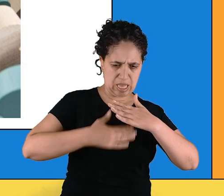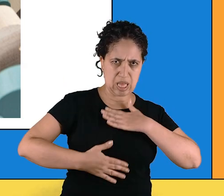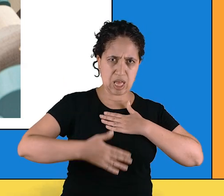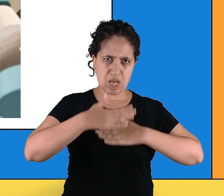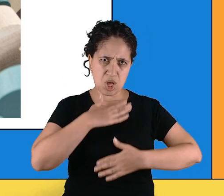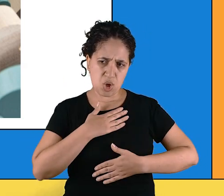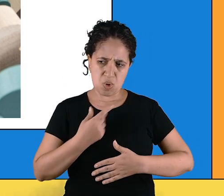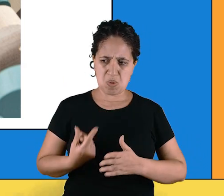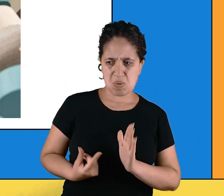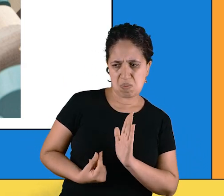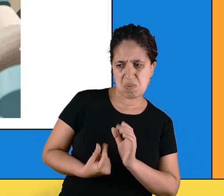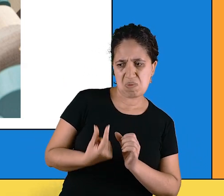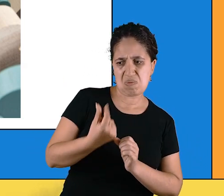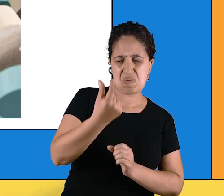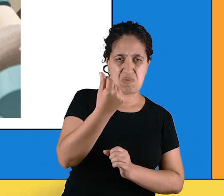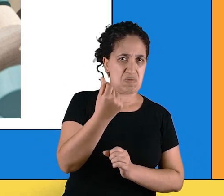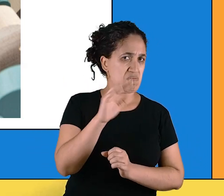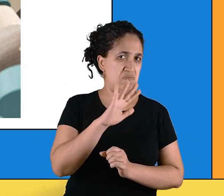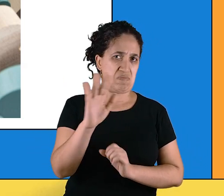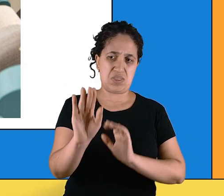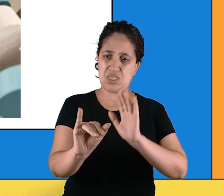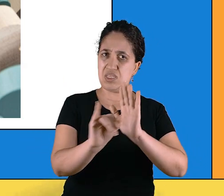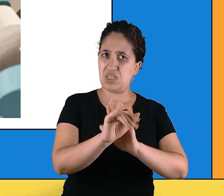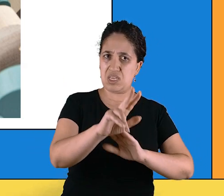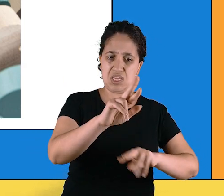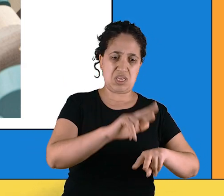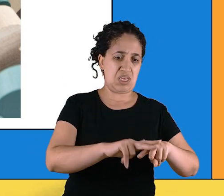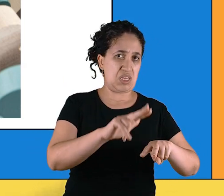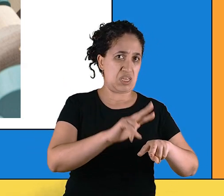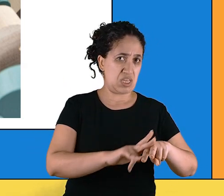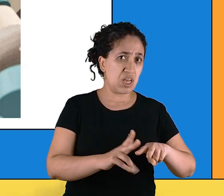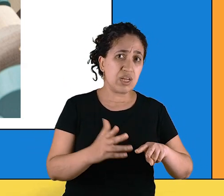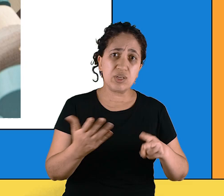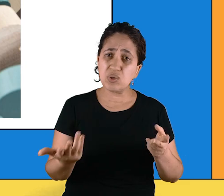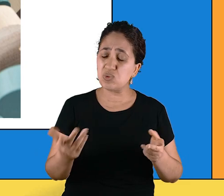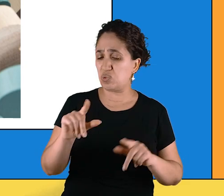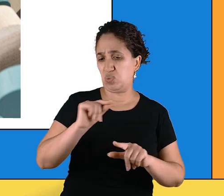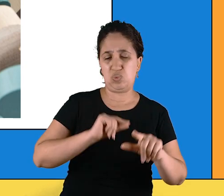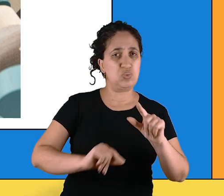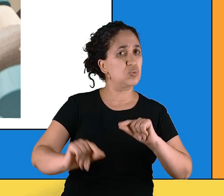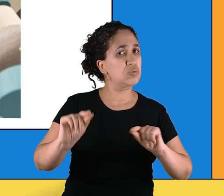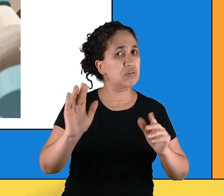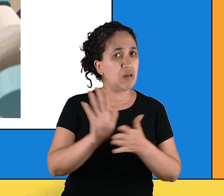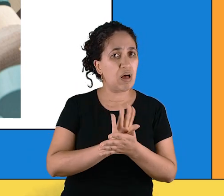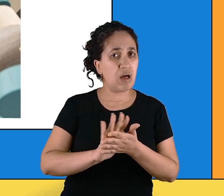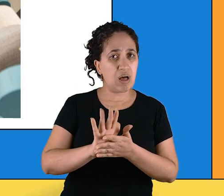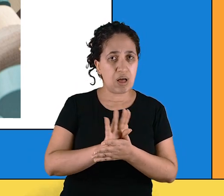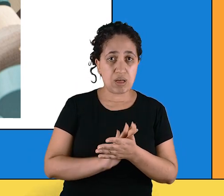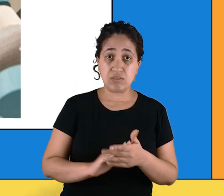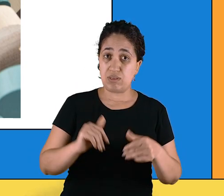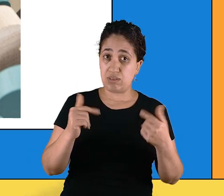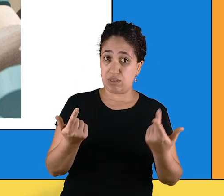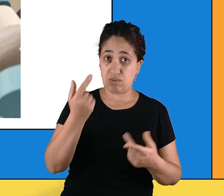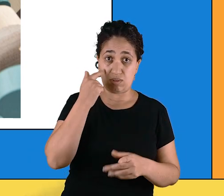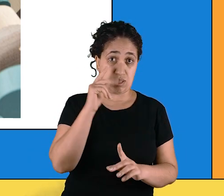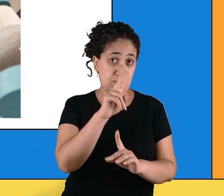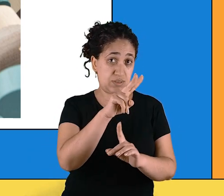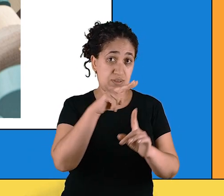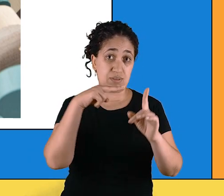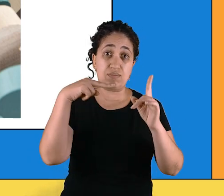corpos, classe social, né, identidade de gênero, orientação sexual. Então,